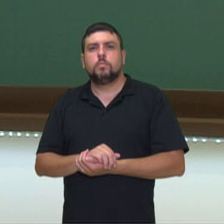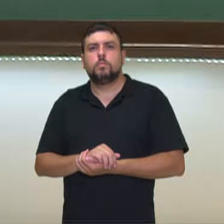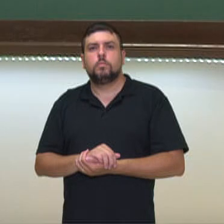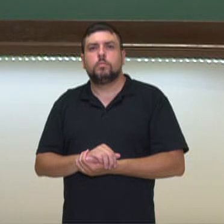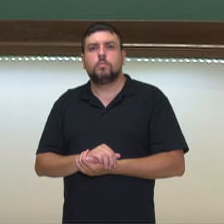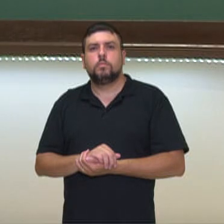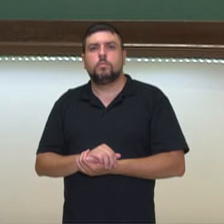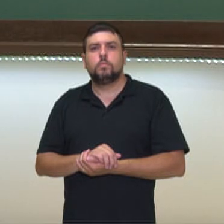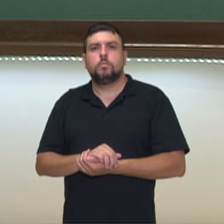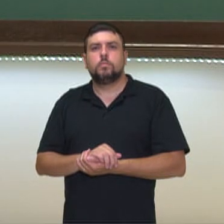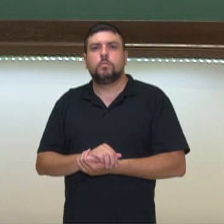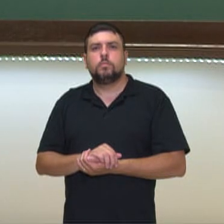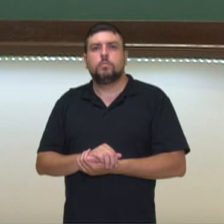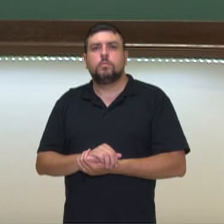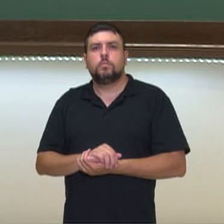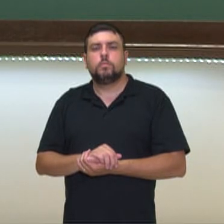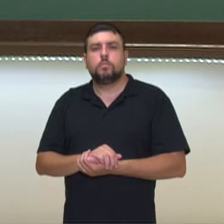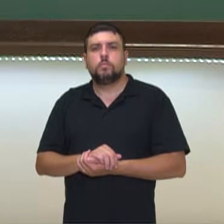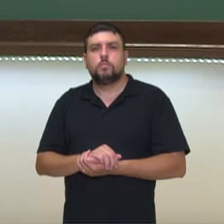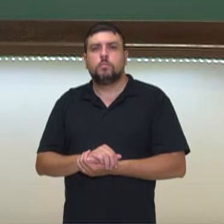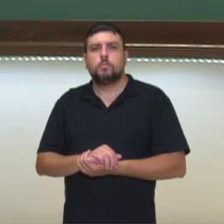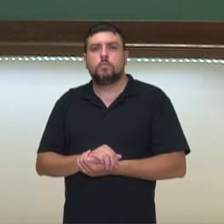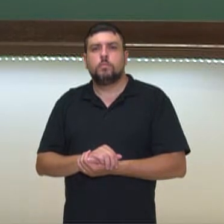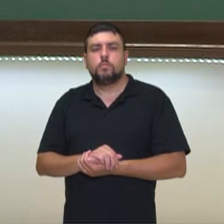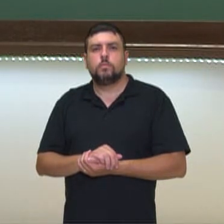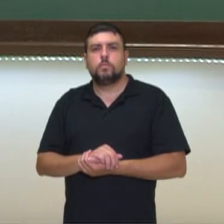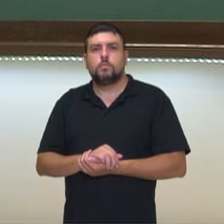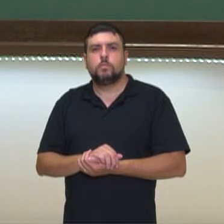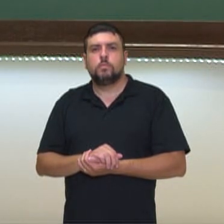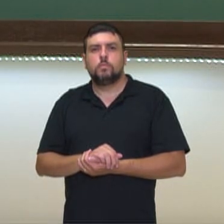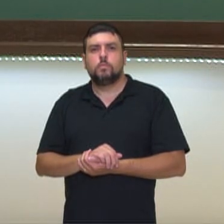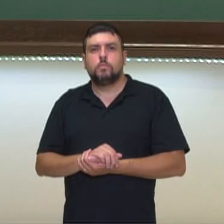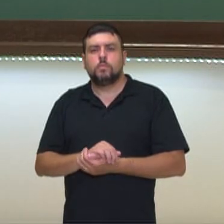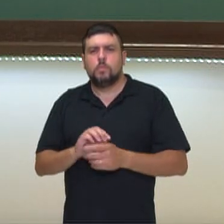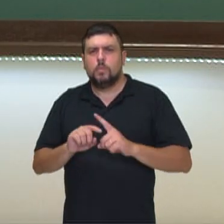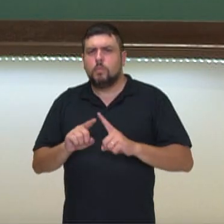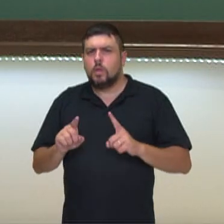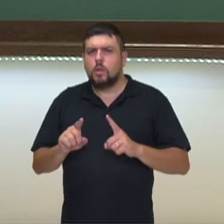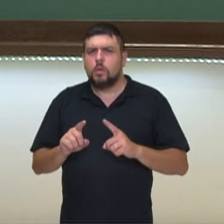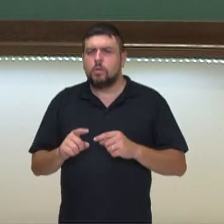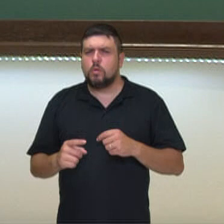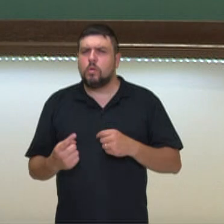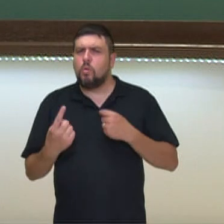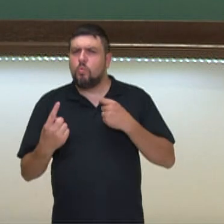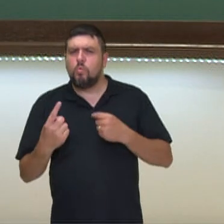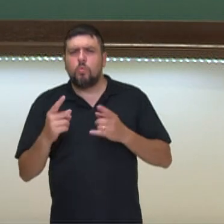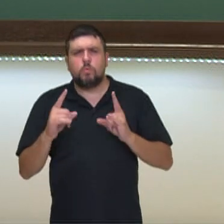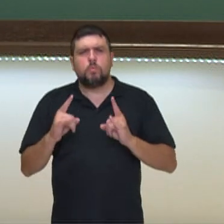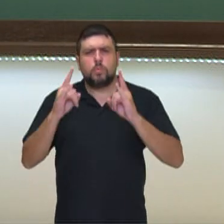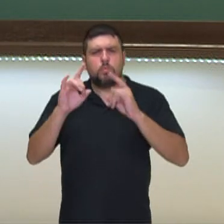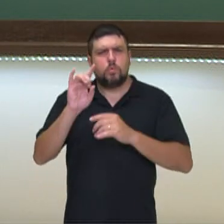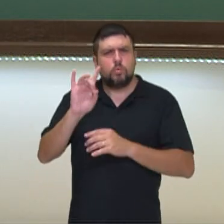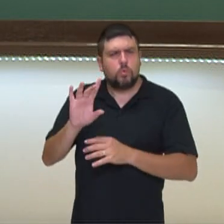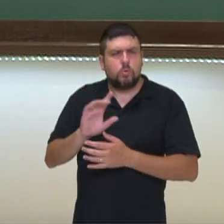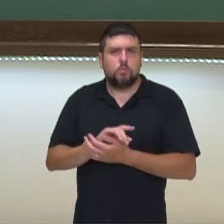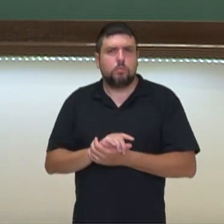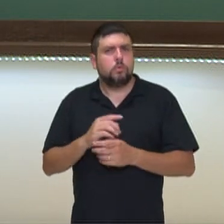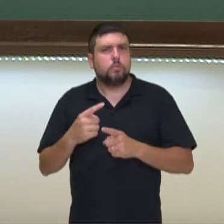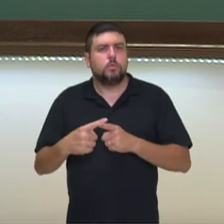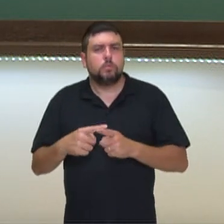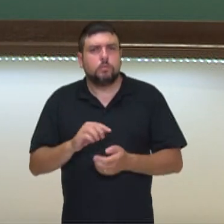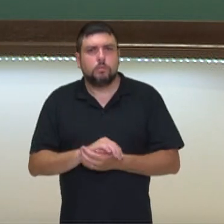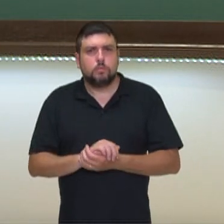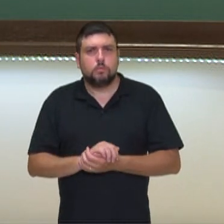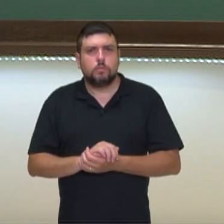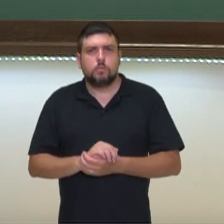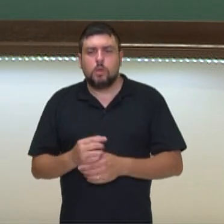1/2. Beleza? Professor, mas não tinha um só apartamento. Por que você usou 1? Eu uso 1 em problemas com frações para indicar o